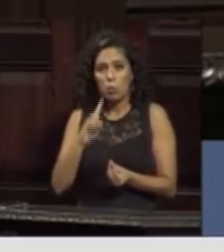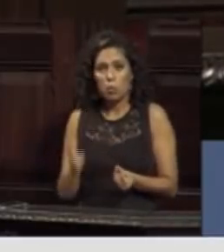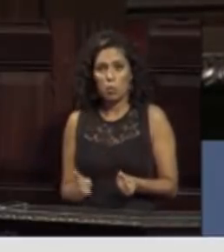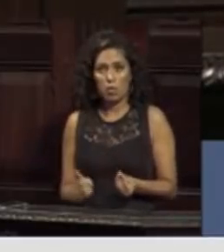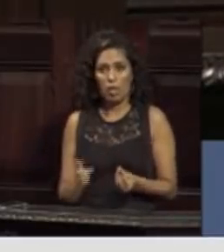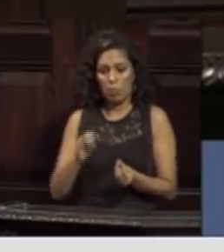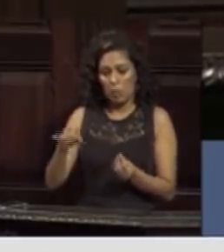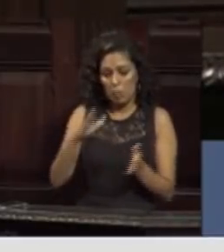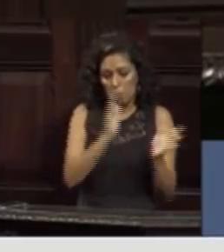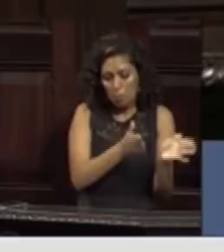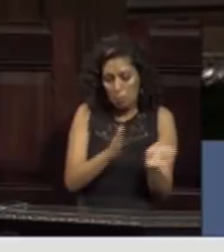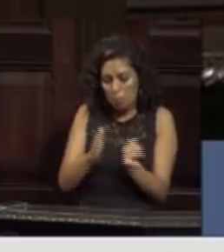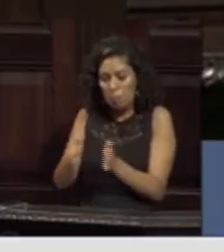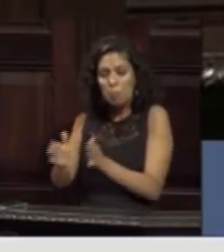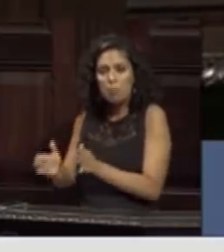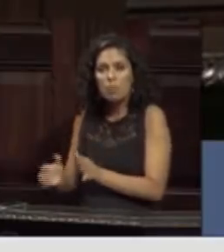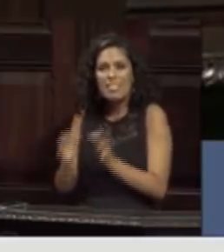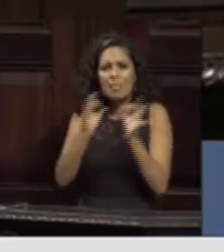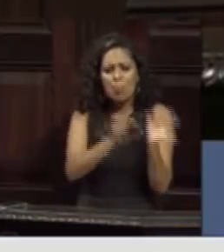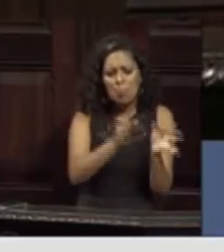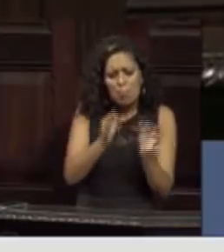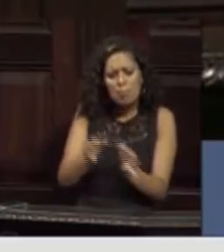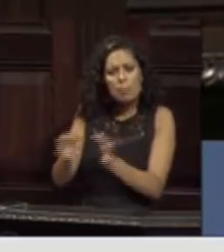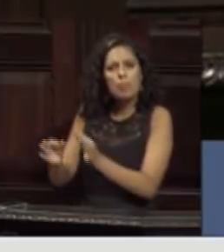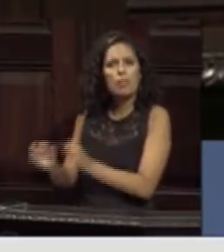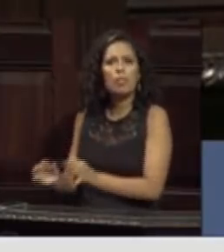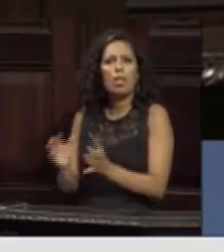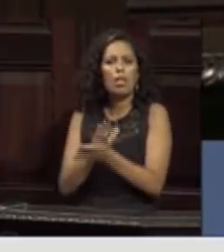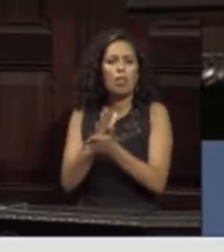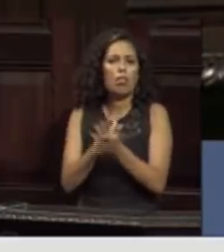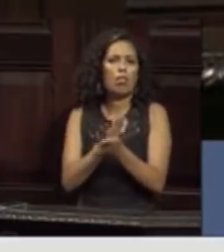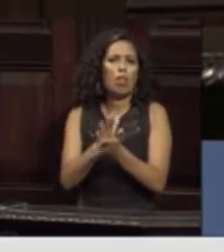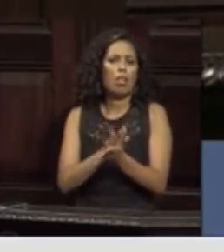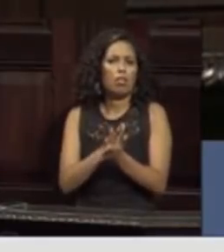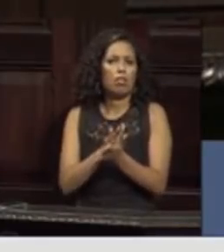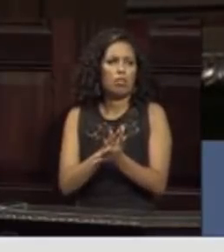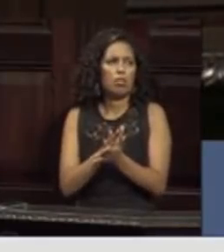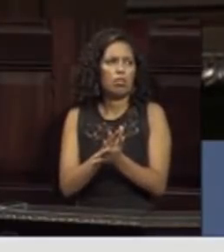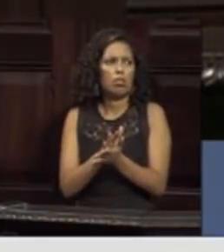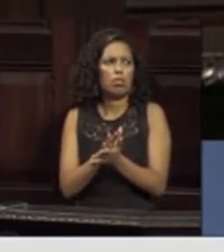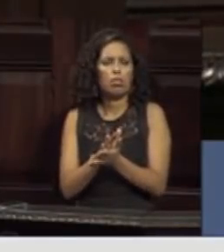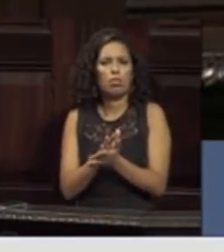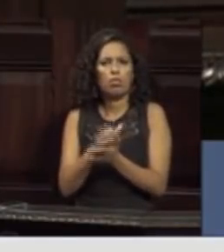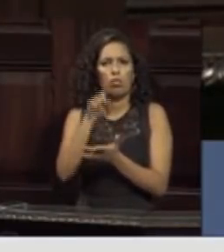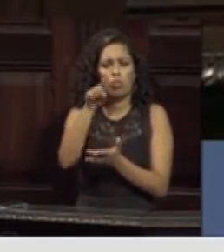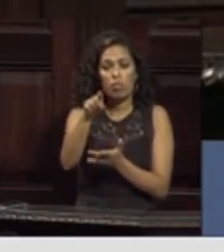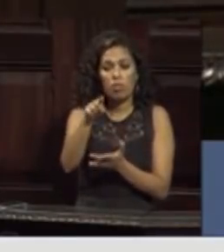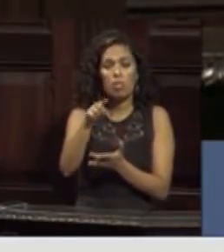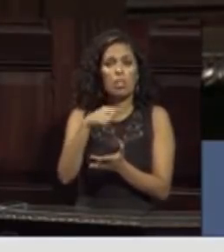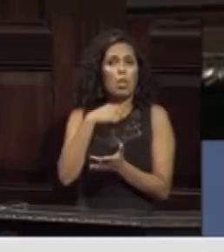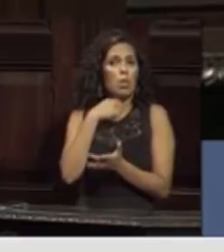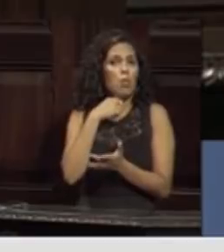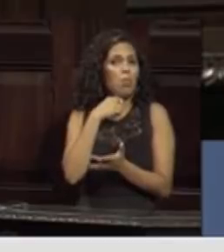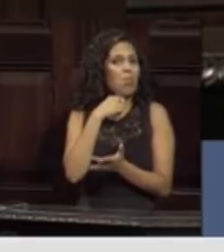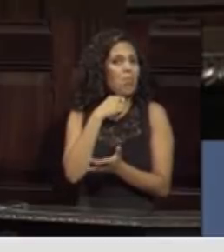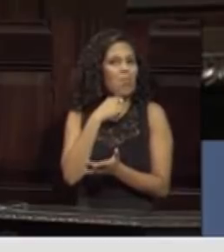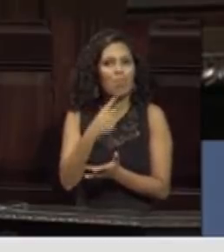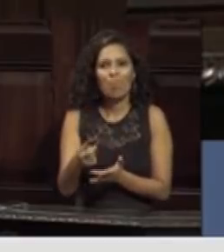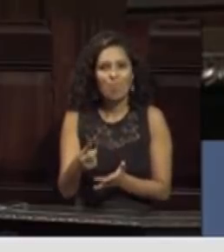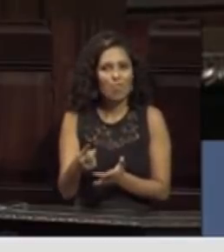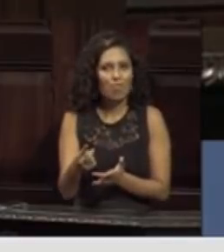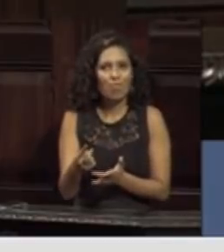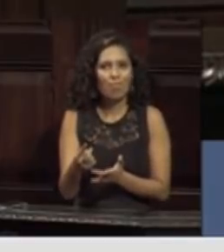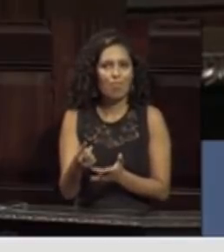previsão, de um projeto que você pretende ser colocado em prática, você não pode prever, inclusive as formas